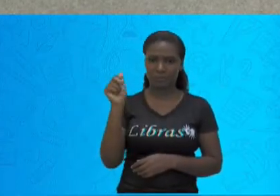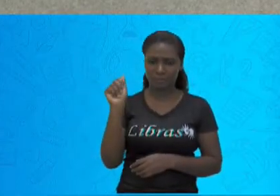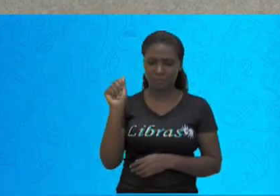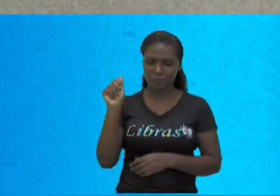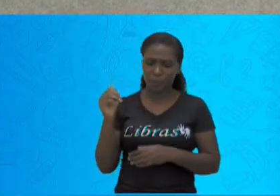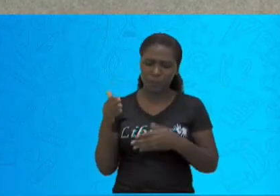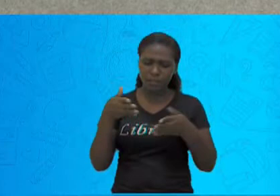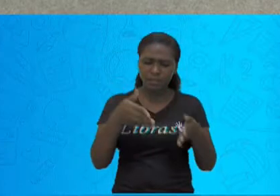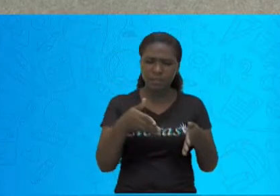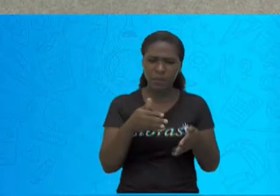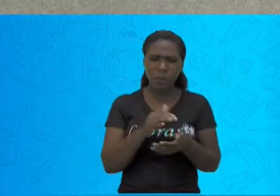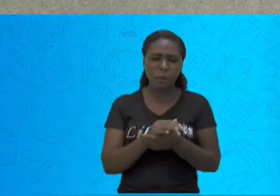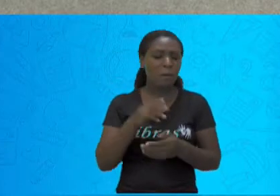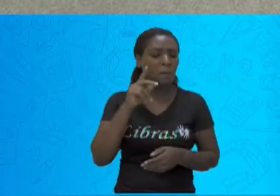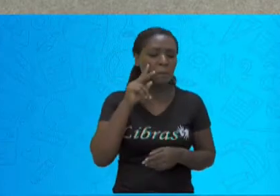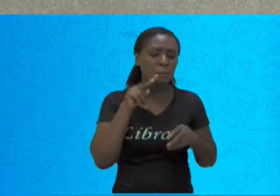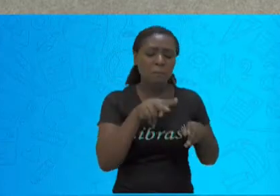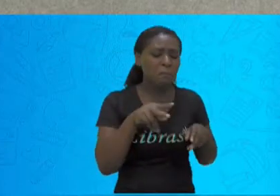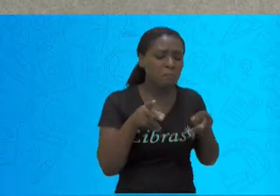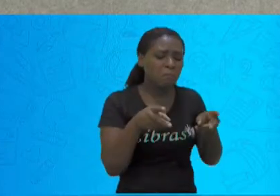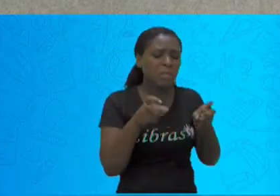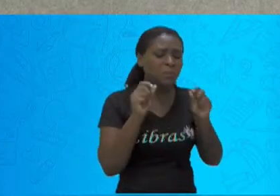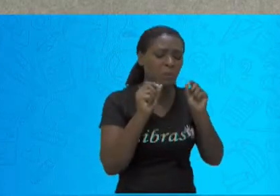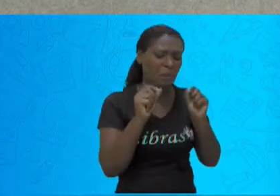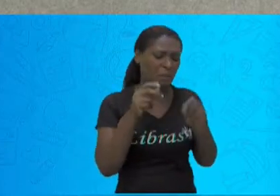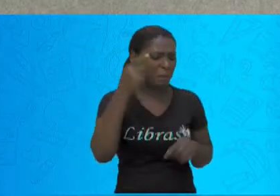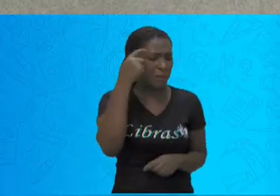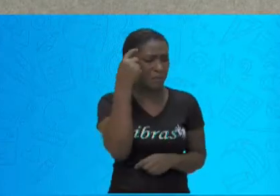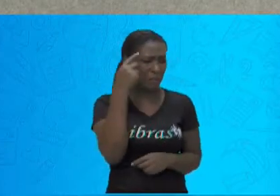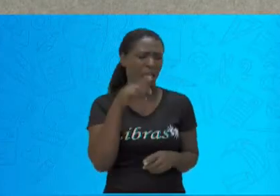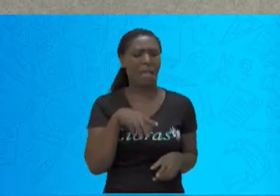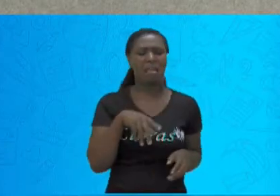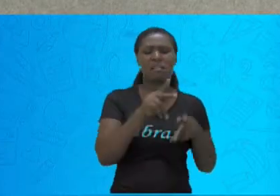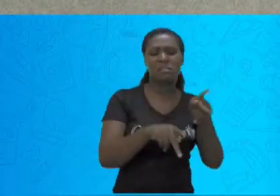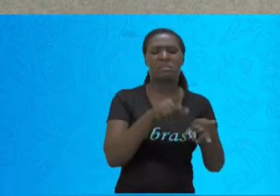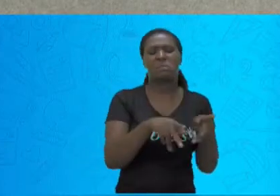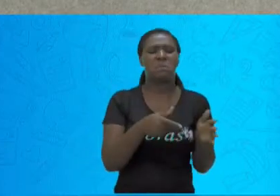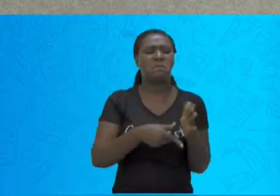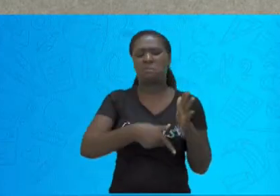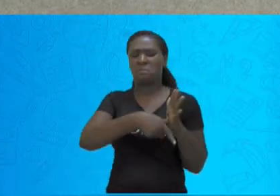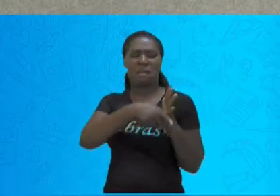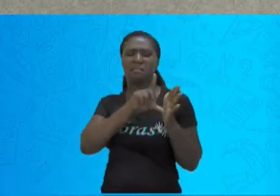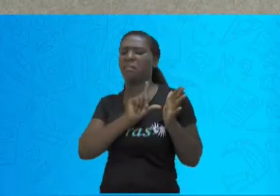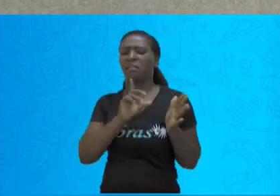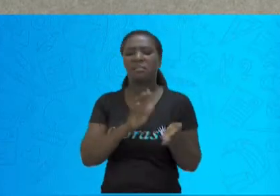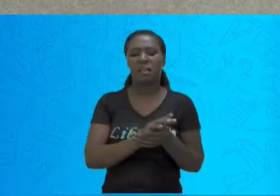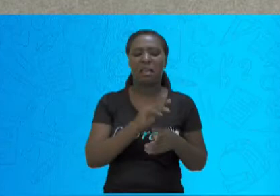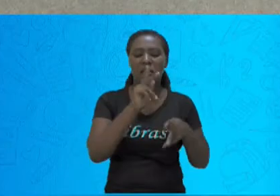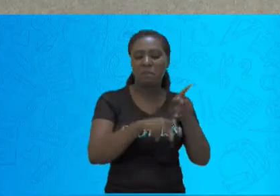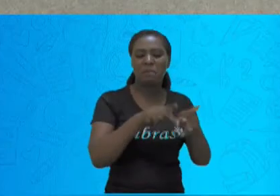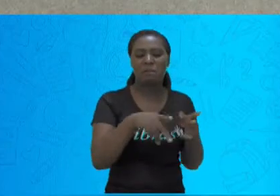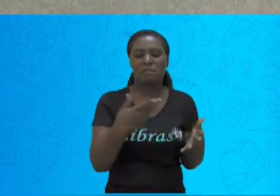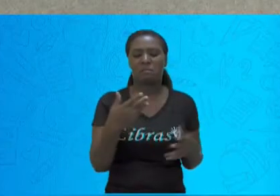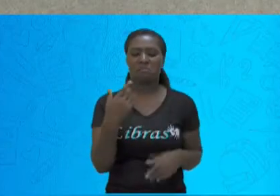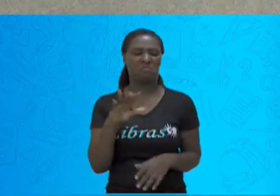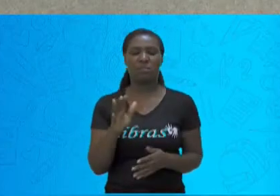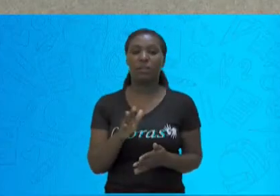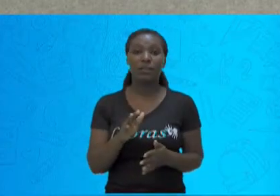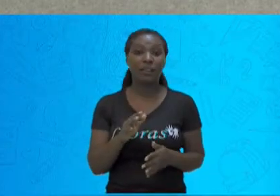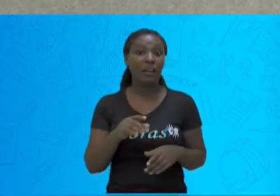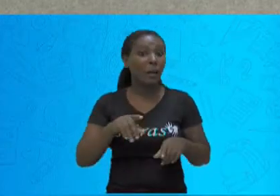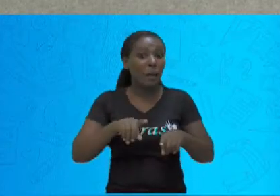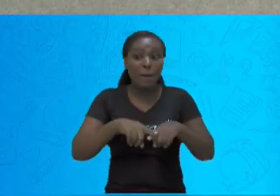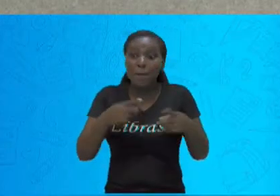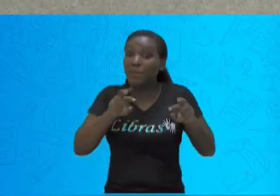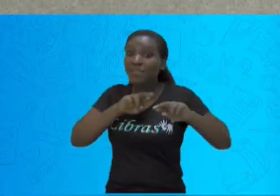maias, nós vamos aprendendo que esse termo de aculturados ou de atrasados não aplicam para